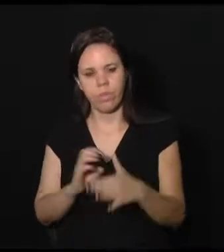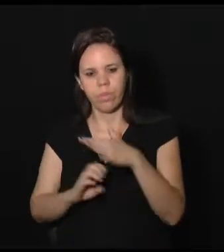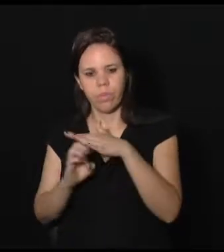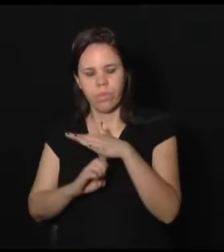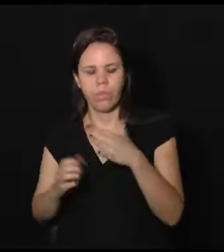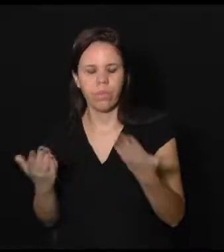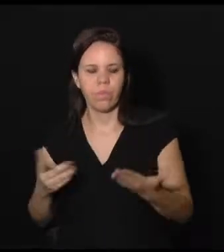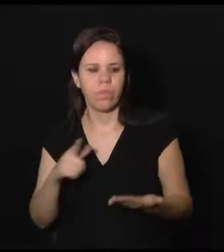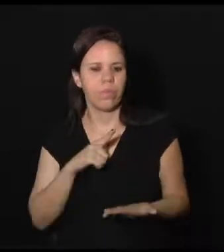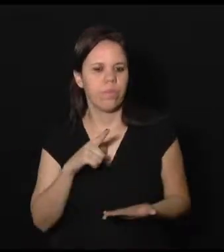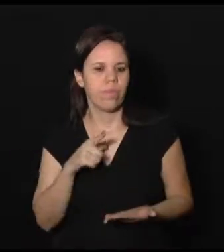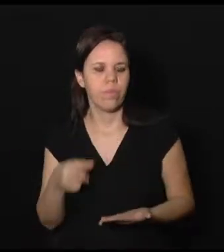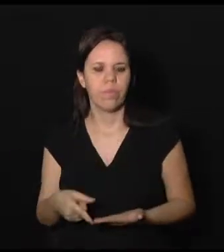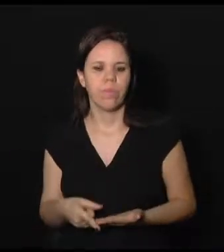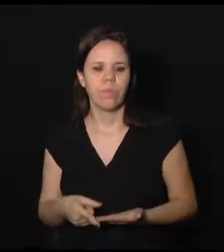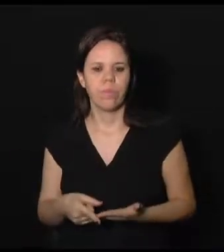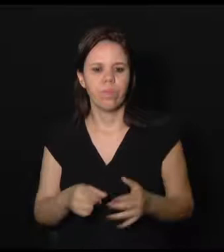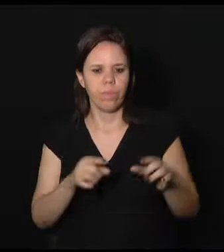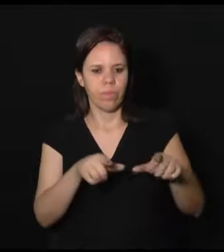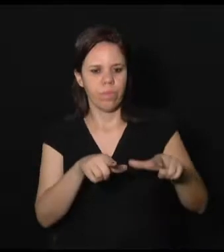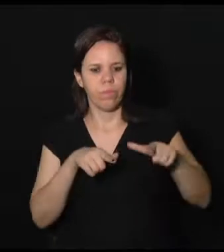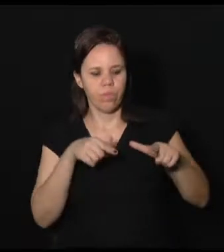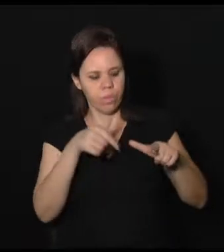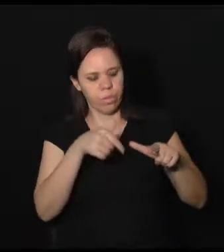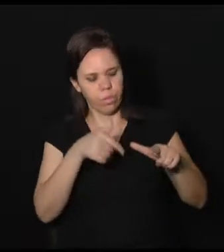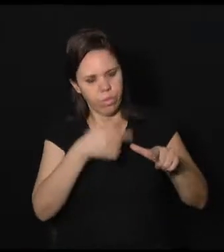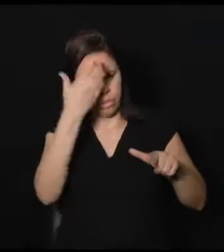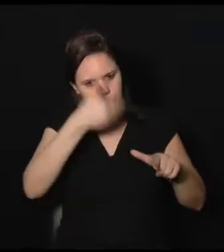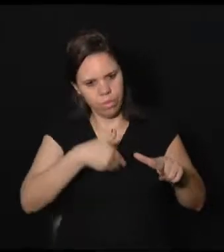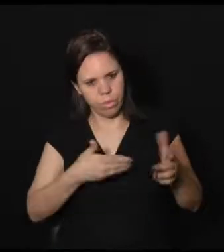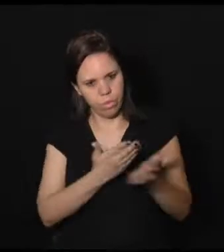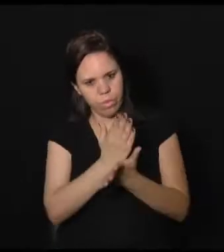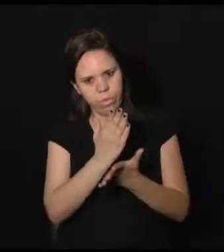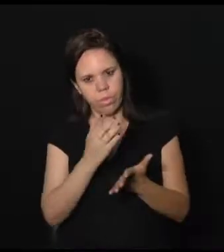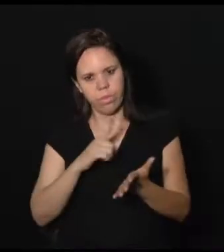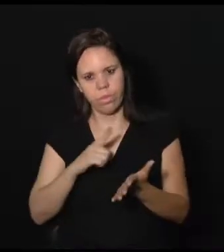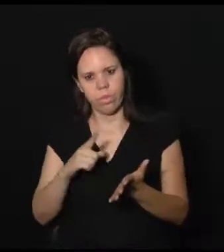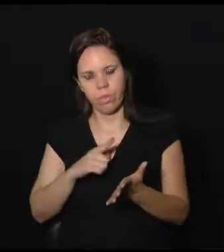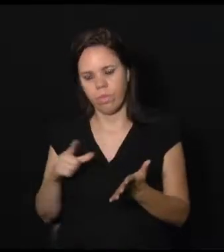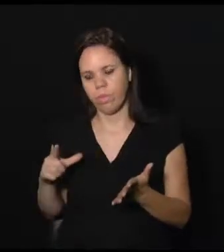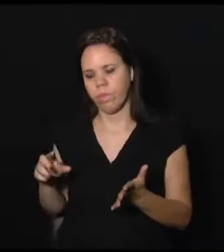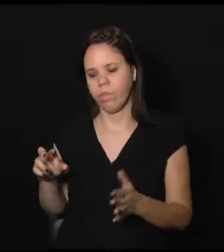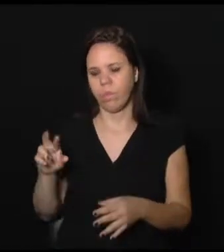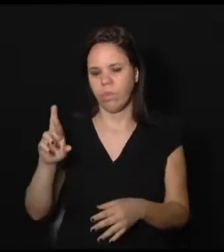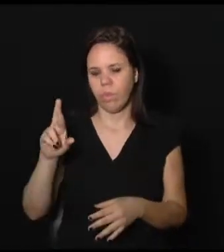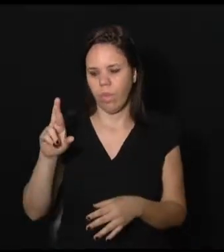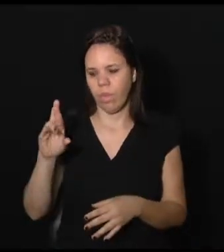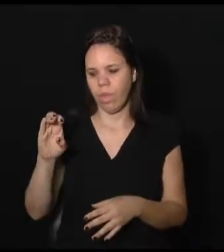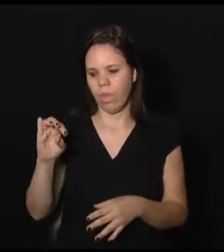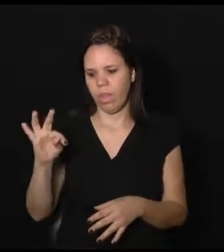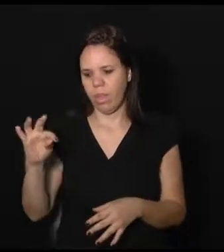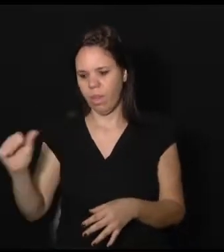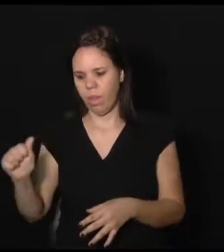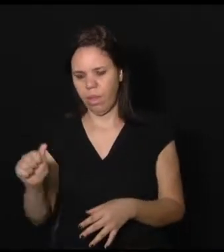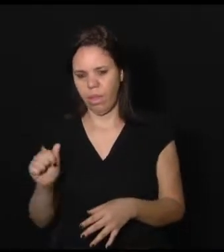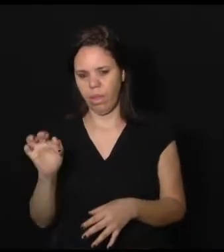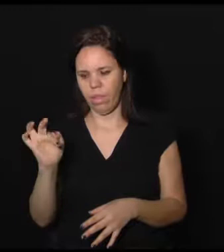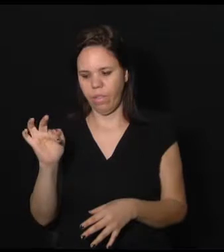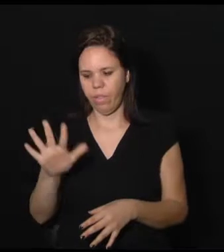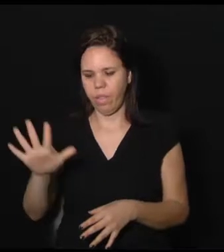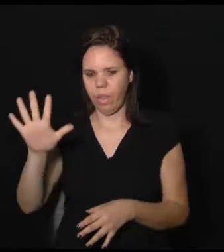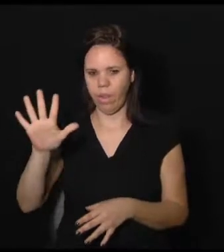hoje se tem a certificação que é dada pela Receita Federal, ela tem um nível de parceria, de